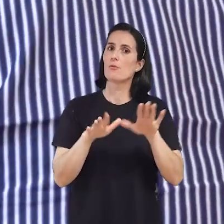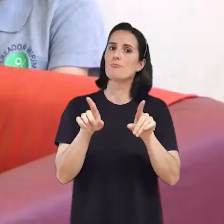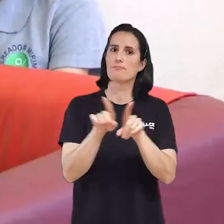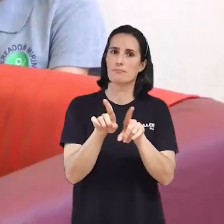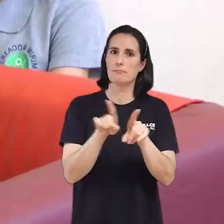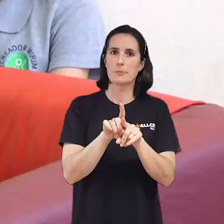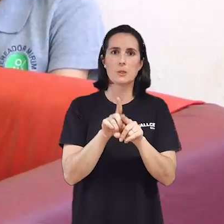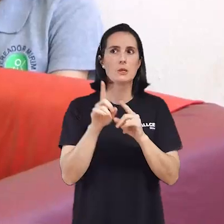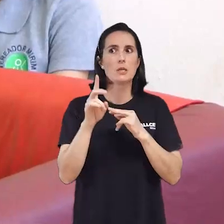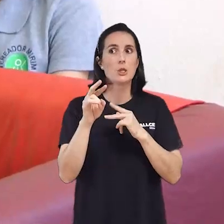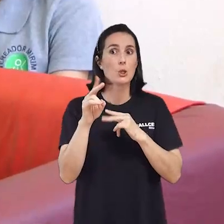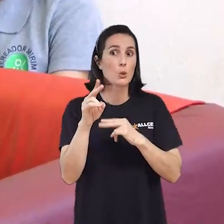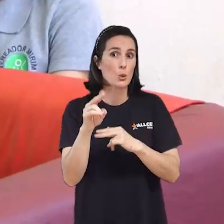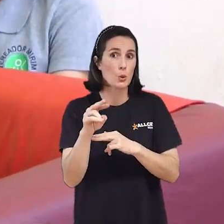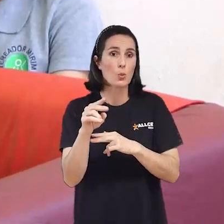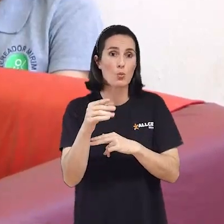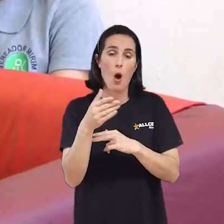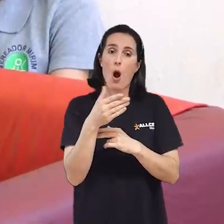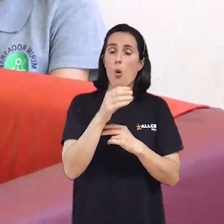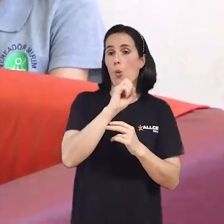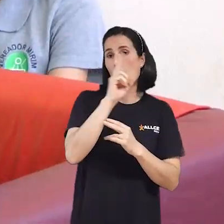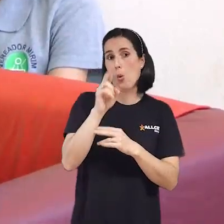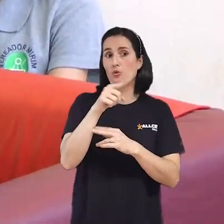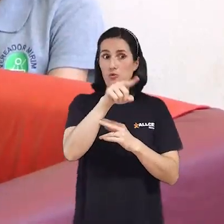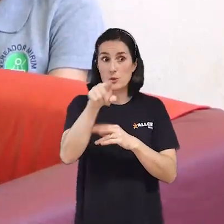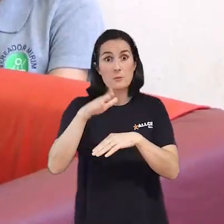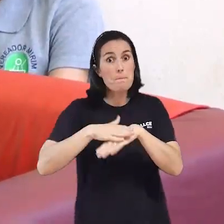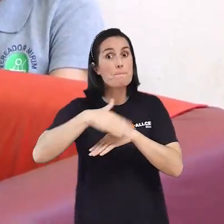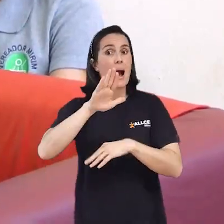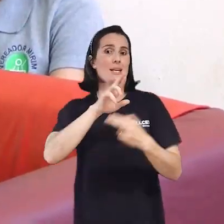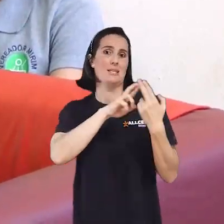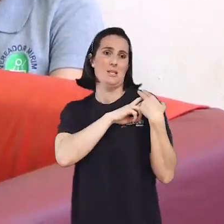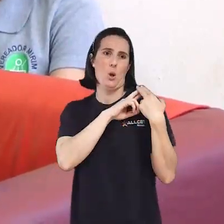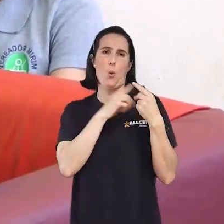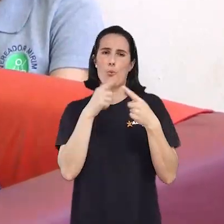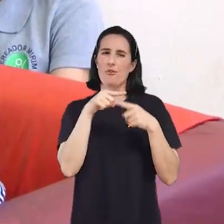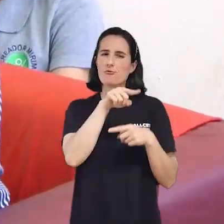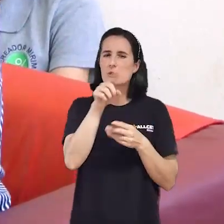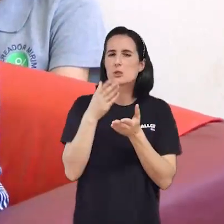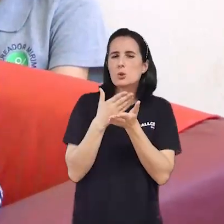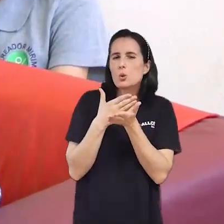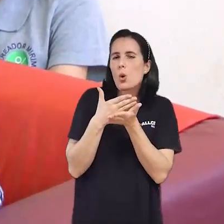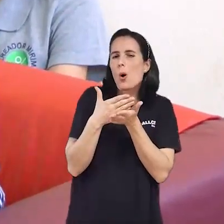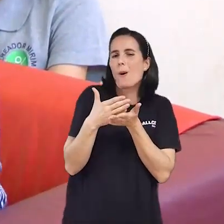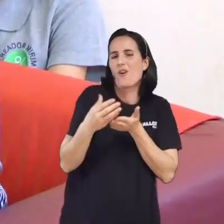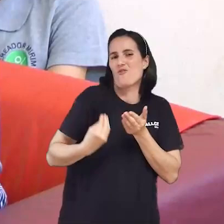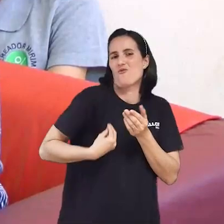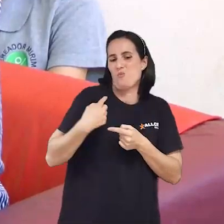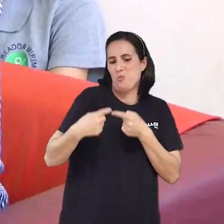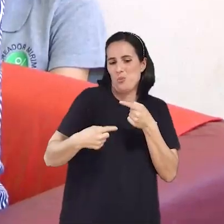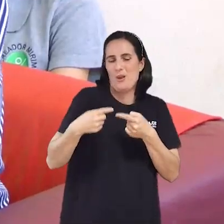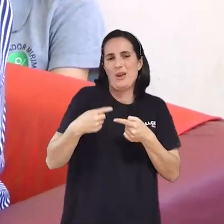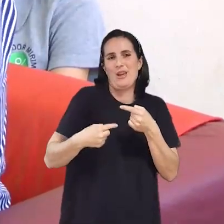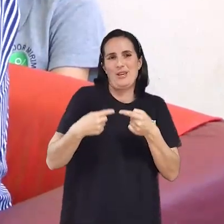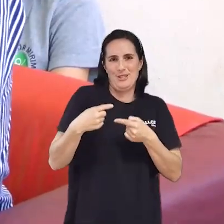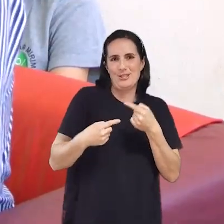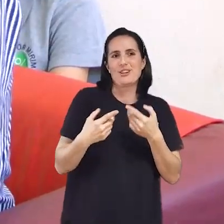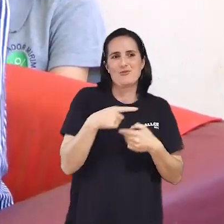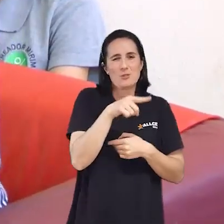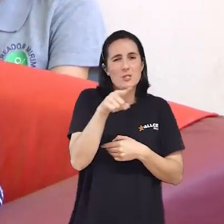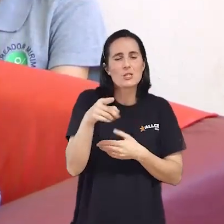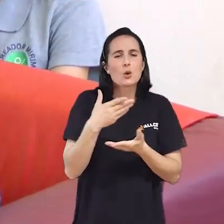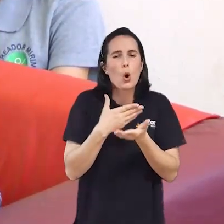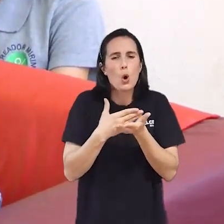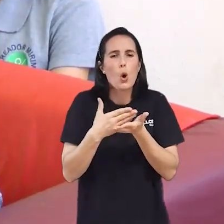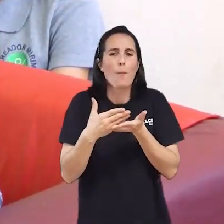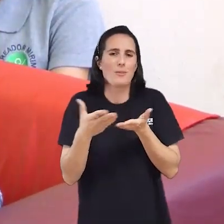também. Né? Em 2020 eu fui candidato a vereador e me elegi vereador